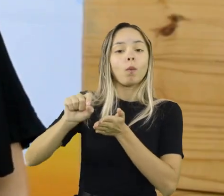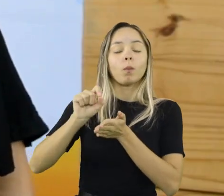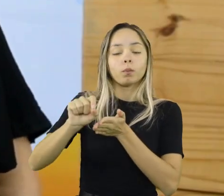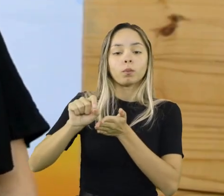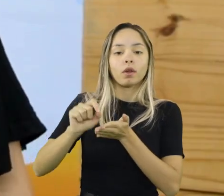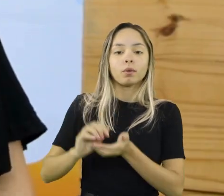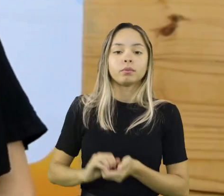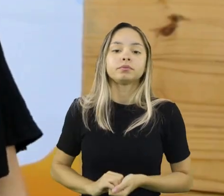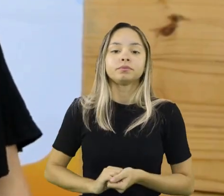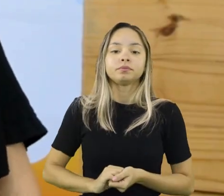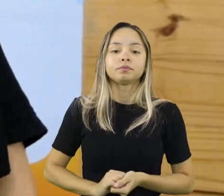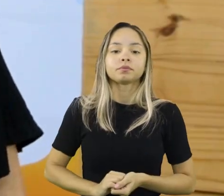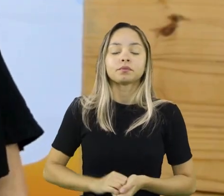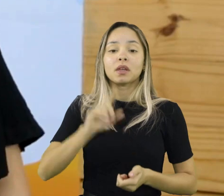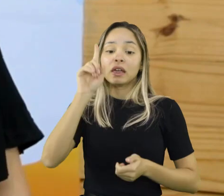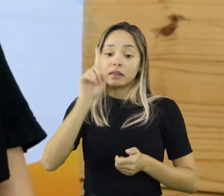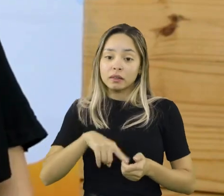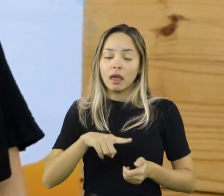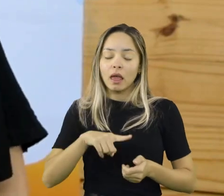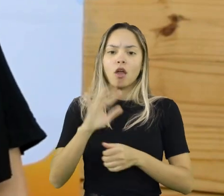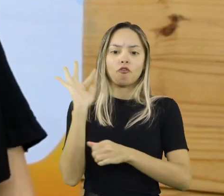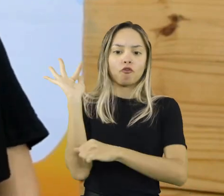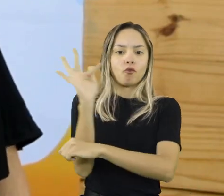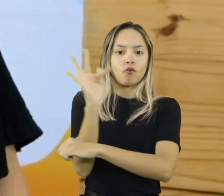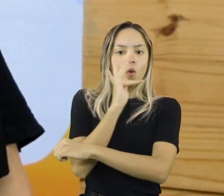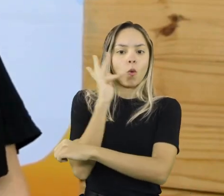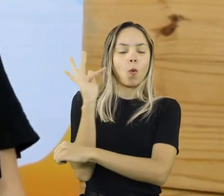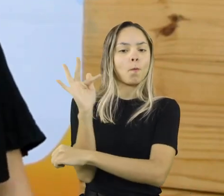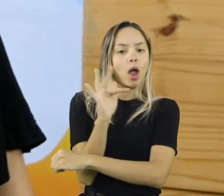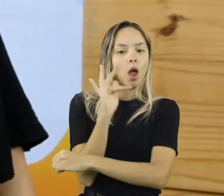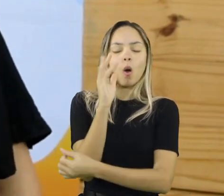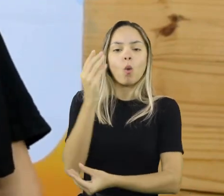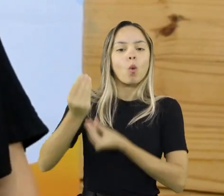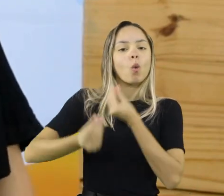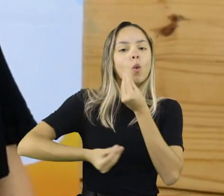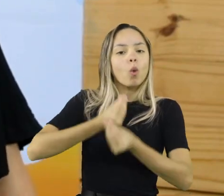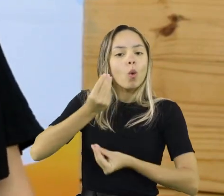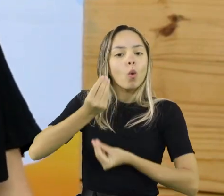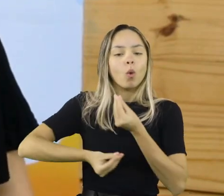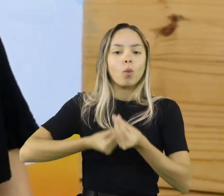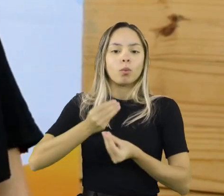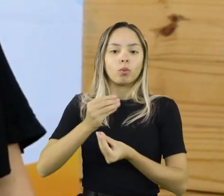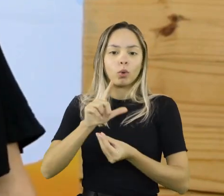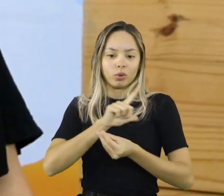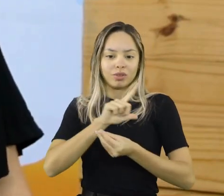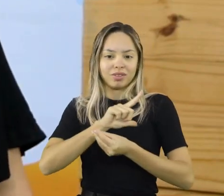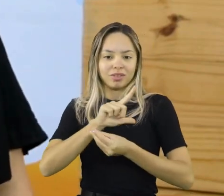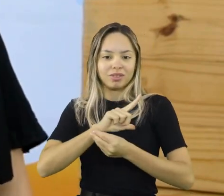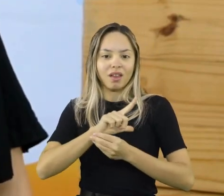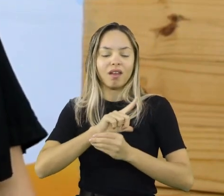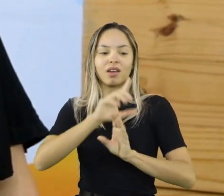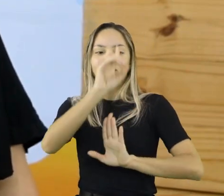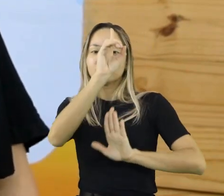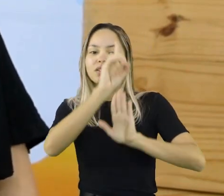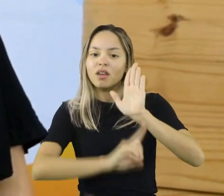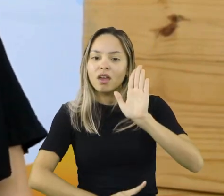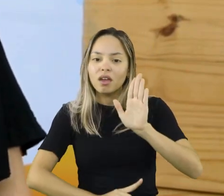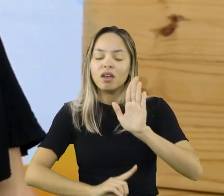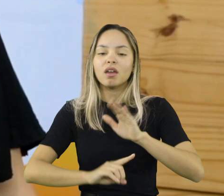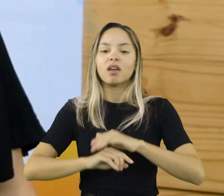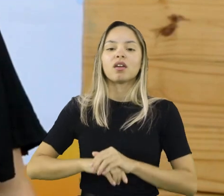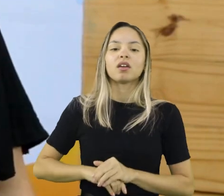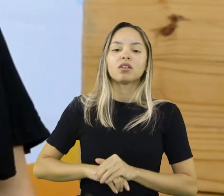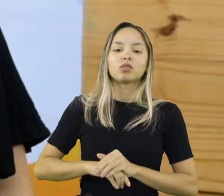do que a formalização de como vai se dar as vantagens, os direitos,